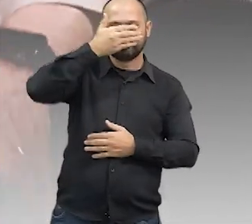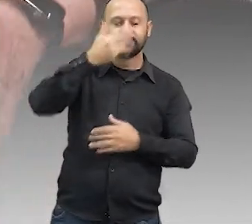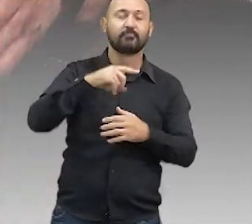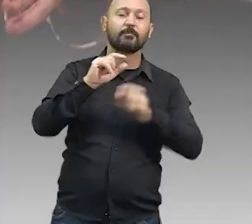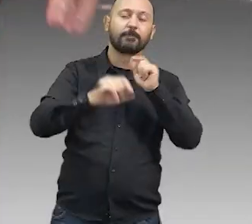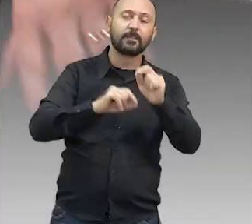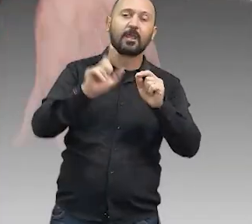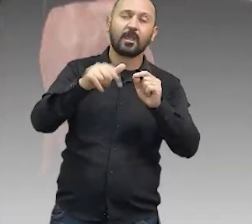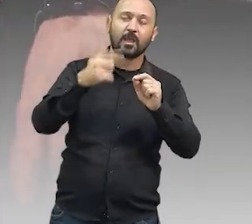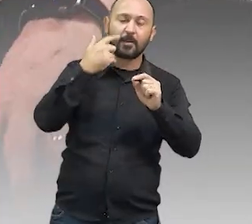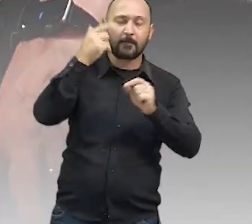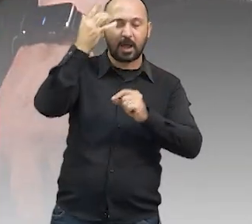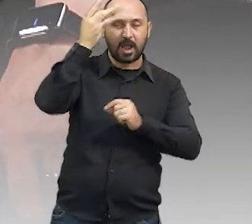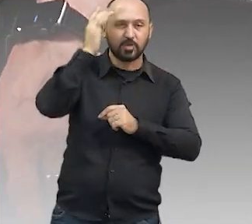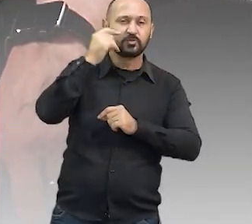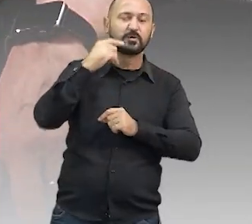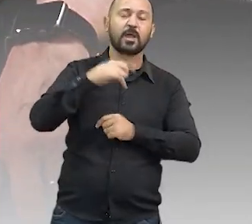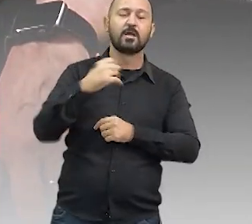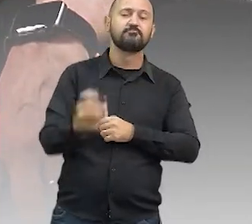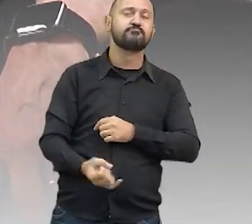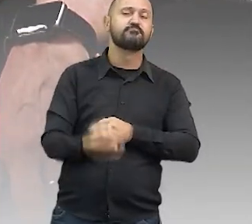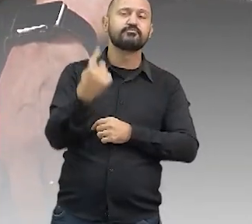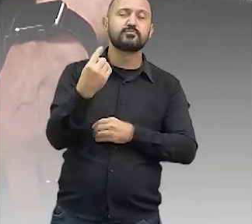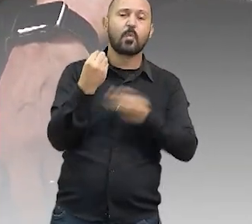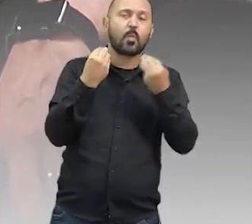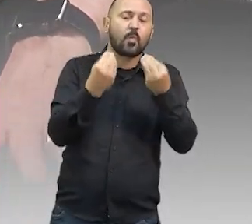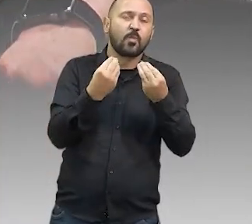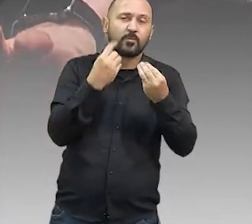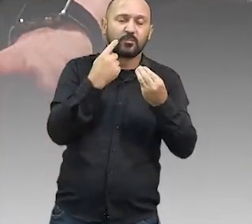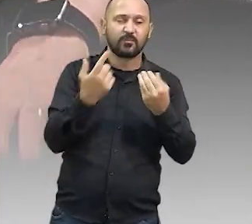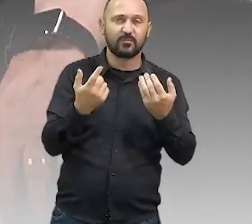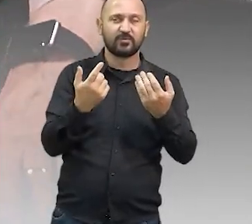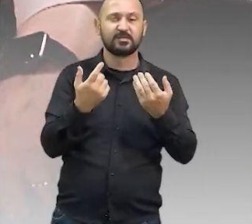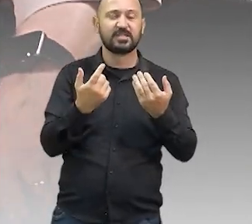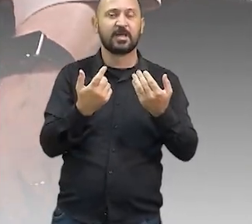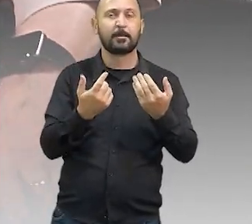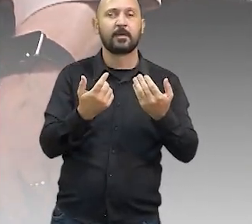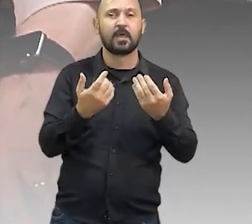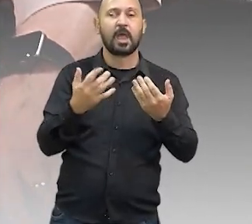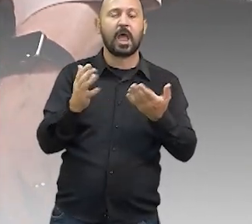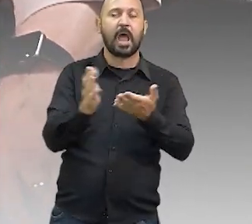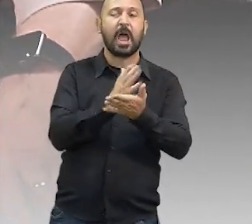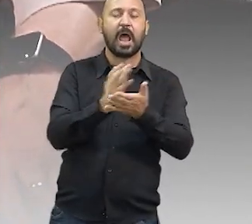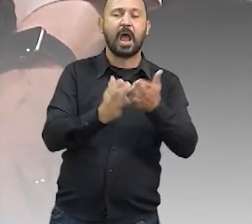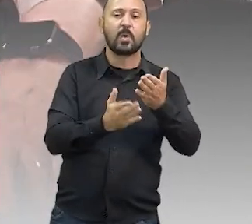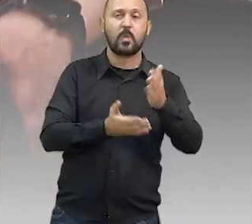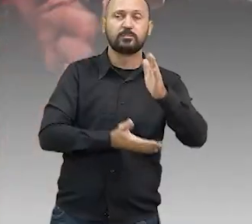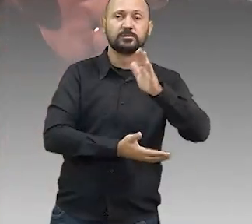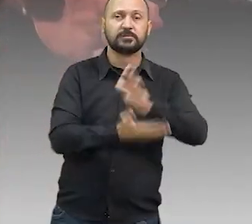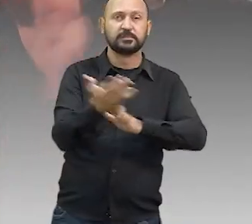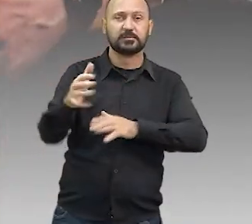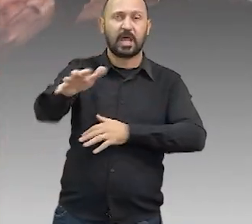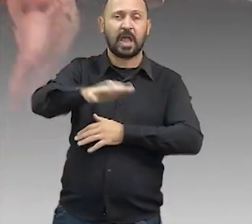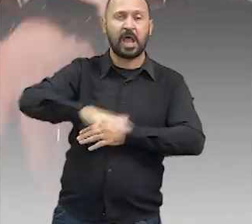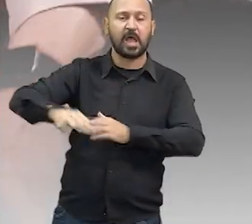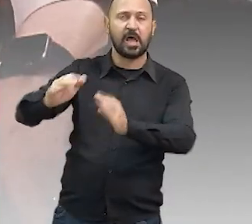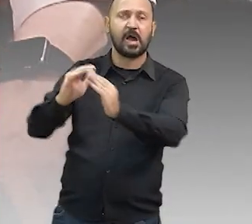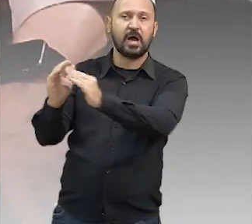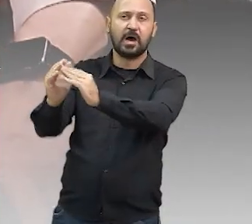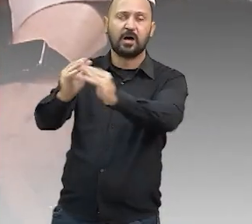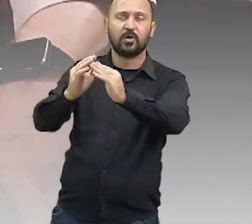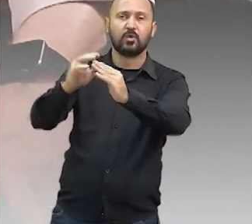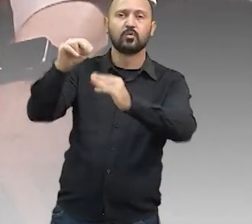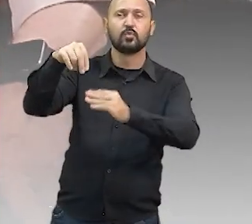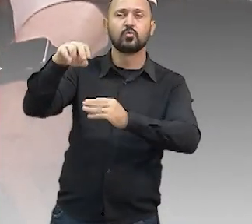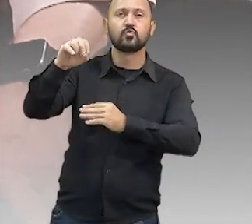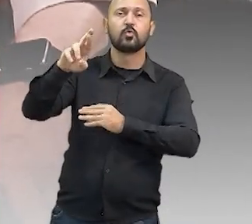eu considero assim um absurdo você ir em algumas as periferias de Campo Grande, o Jardim Noroeste